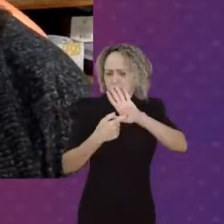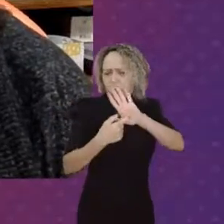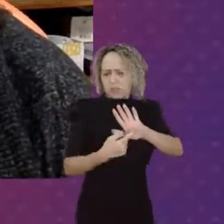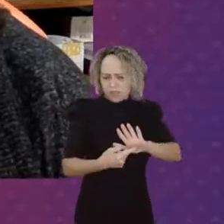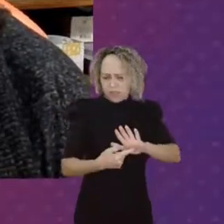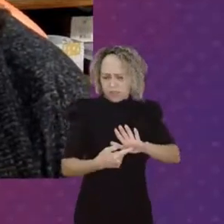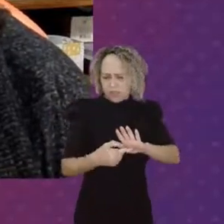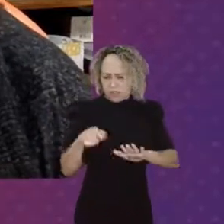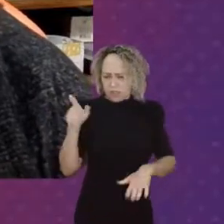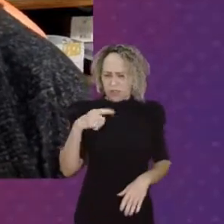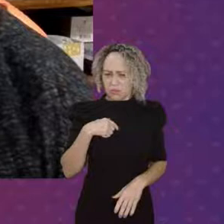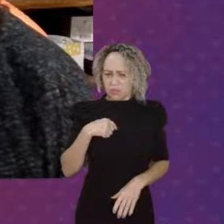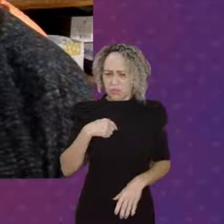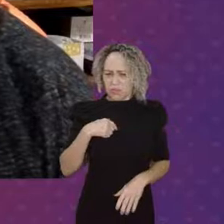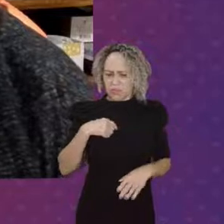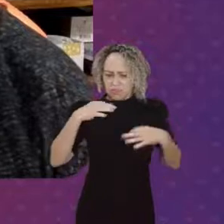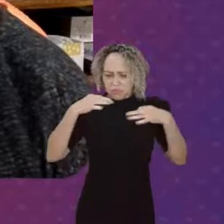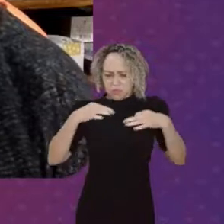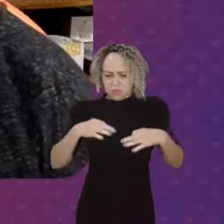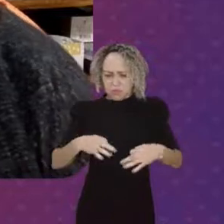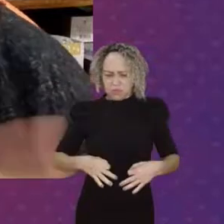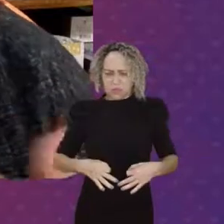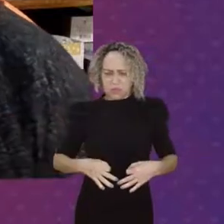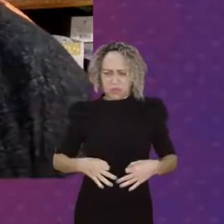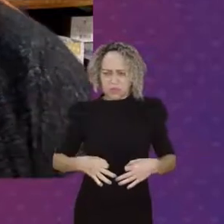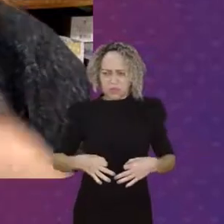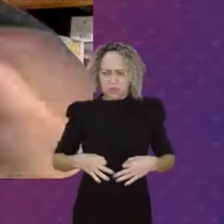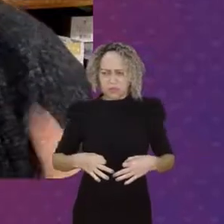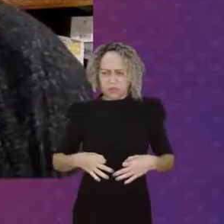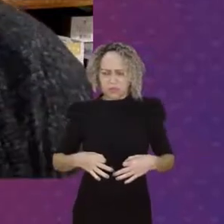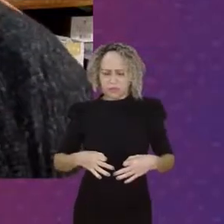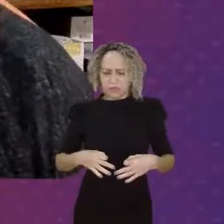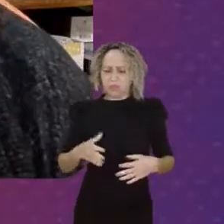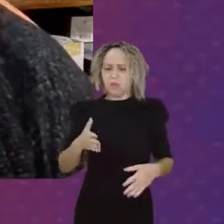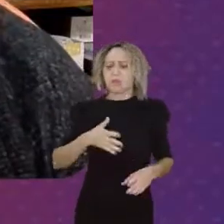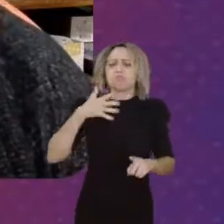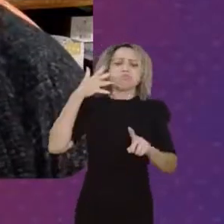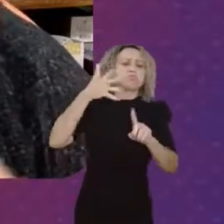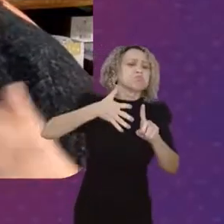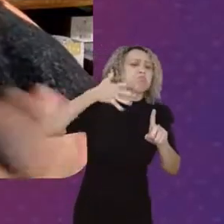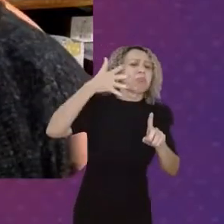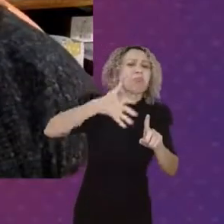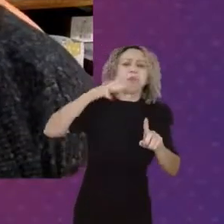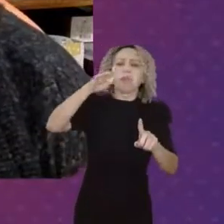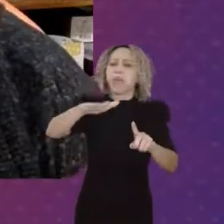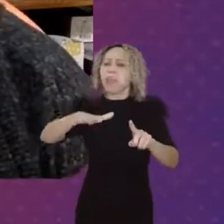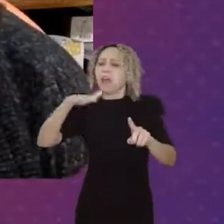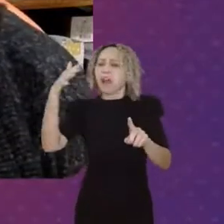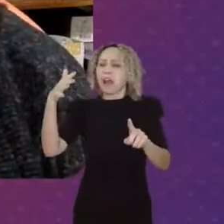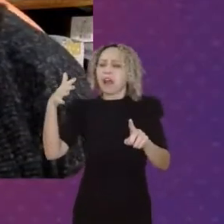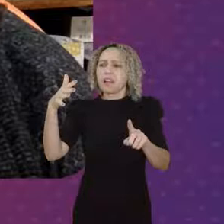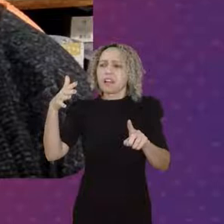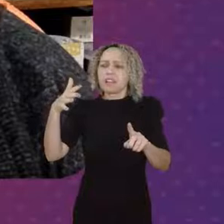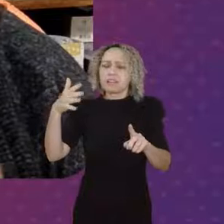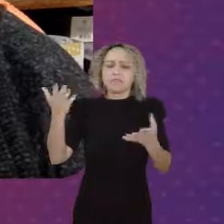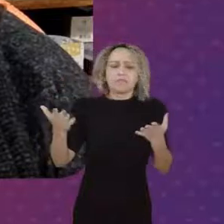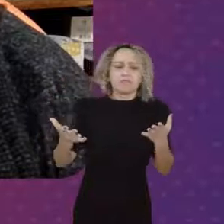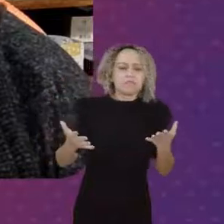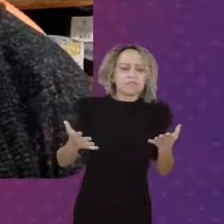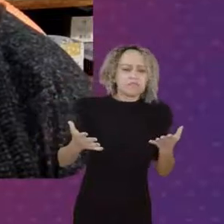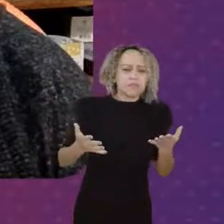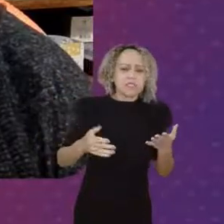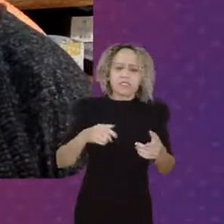possa ter uma postura em falar numa plenária, em fazer as